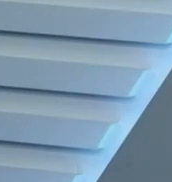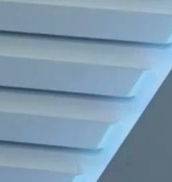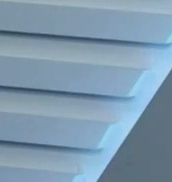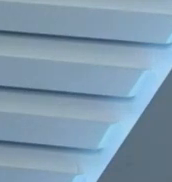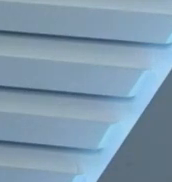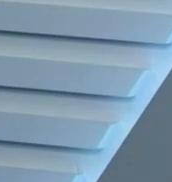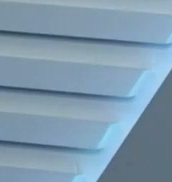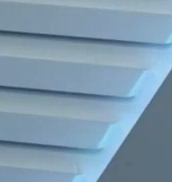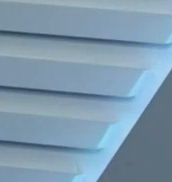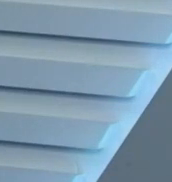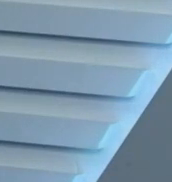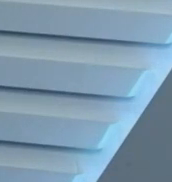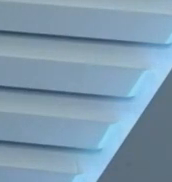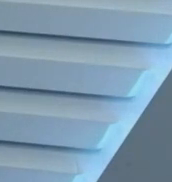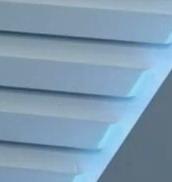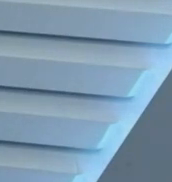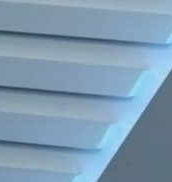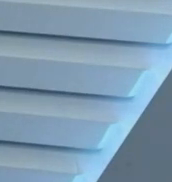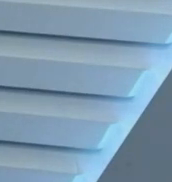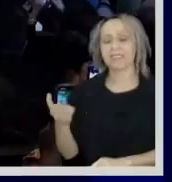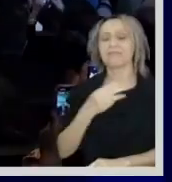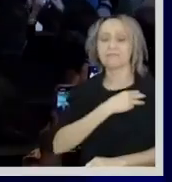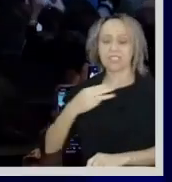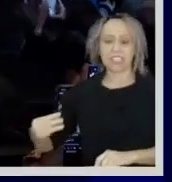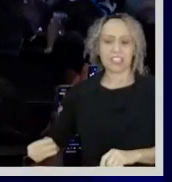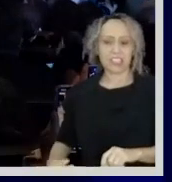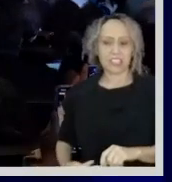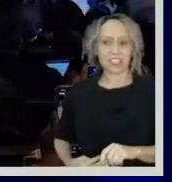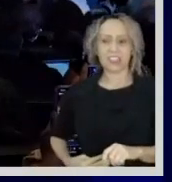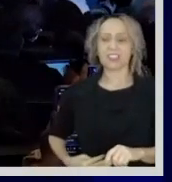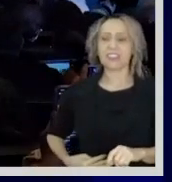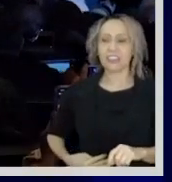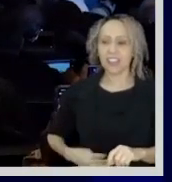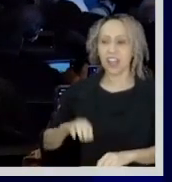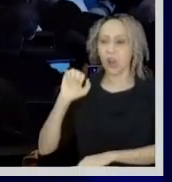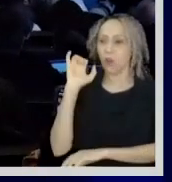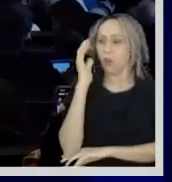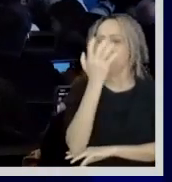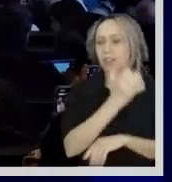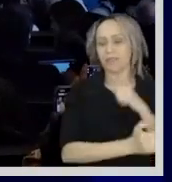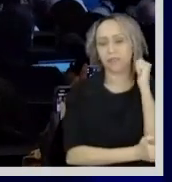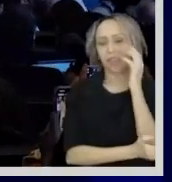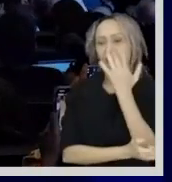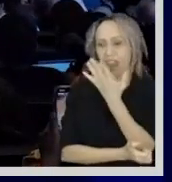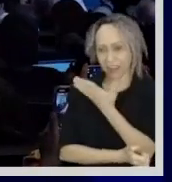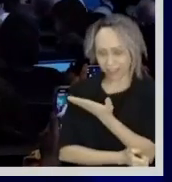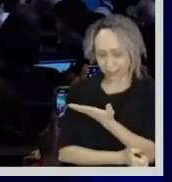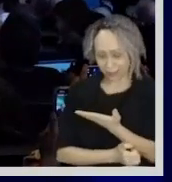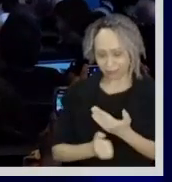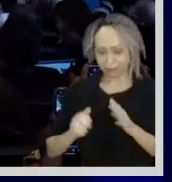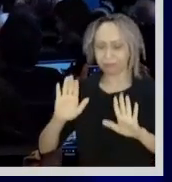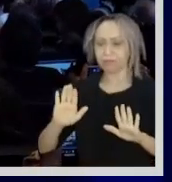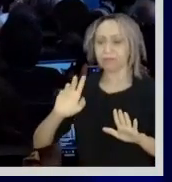ministérios que ficaram com a União Brasil, aí a gente pode falar do Ministério do Turismo, a gente pode falar sobre o Ministério das Comunicações,